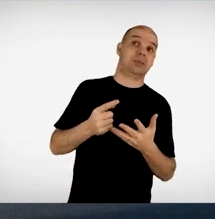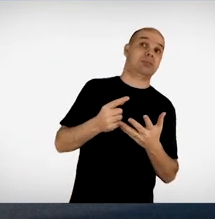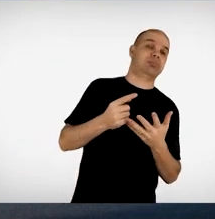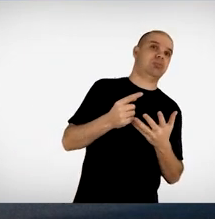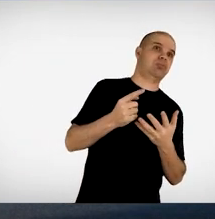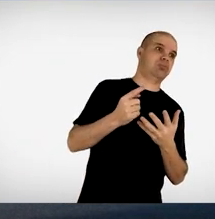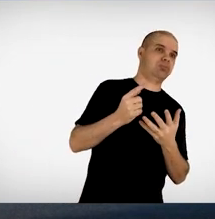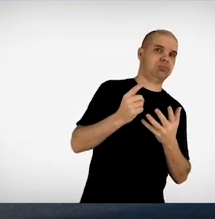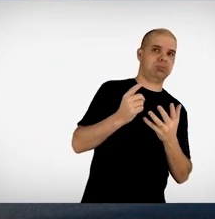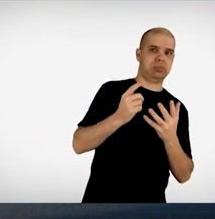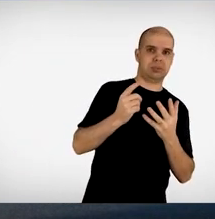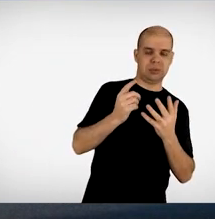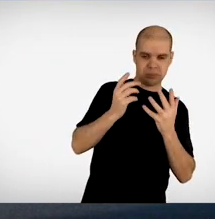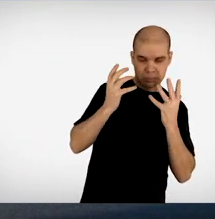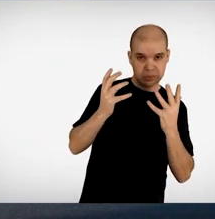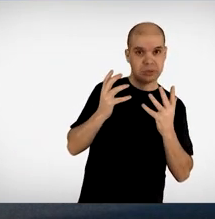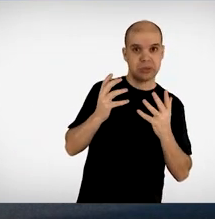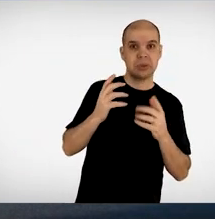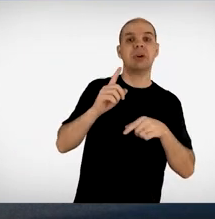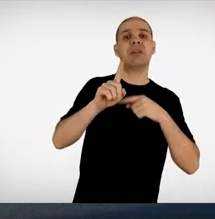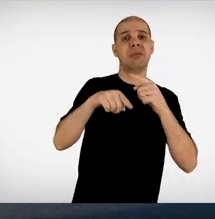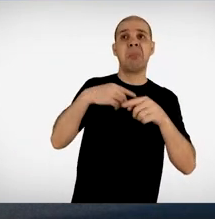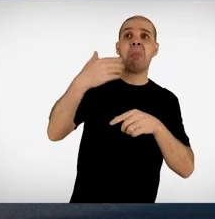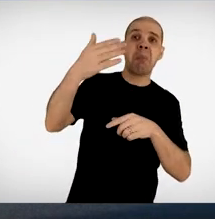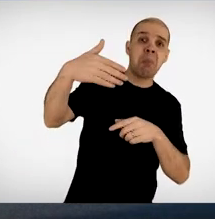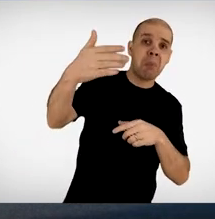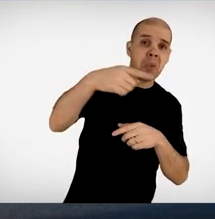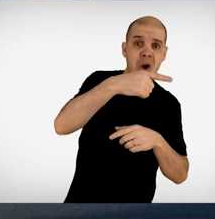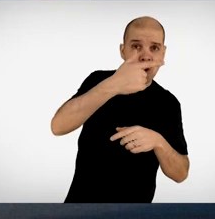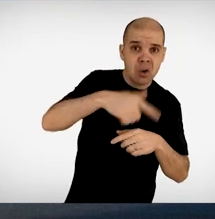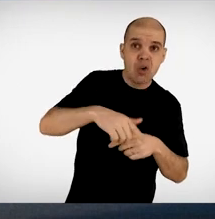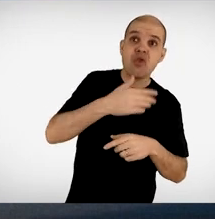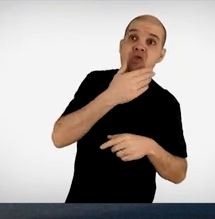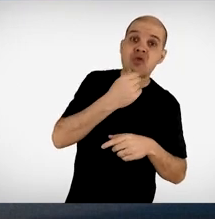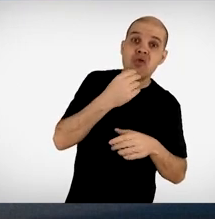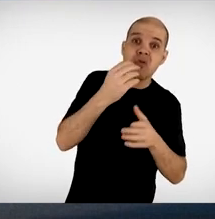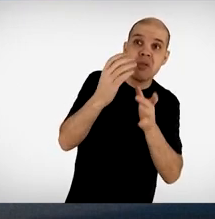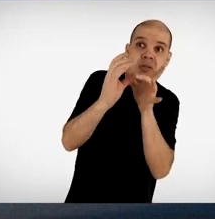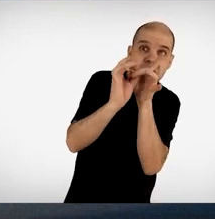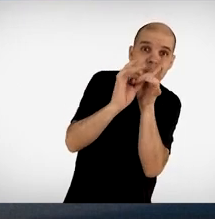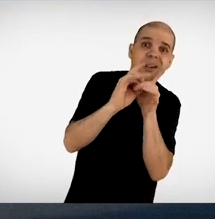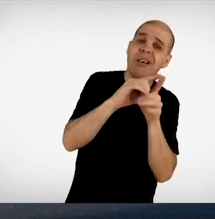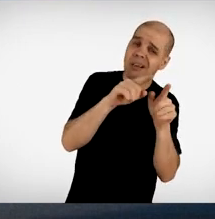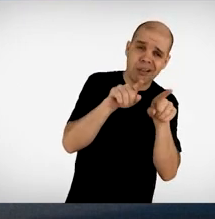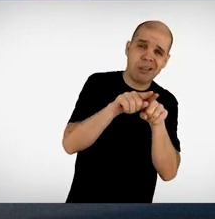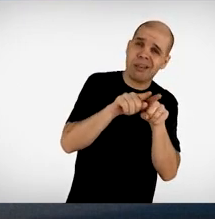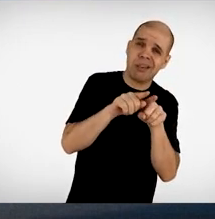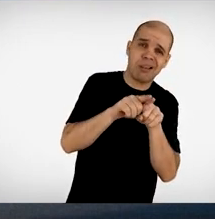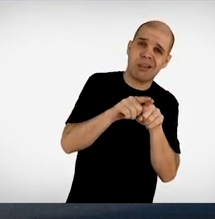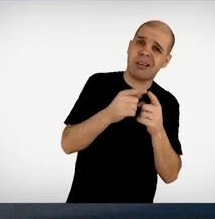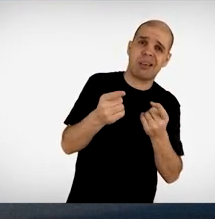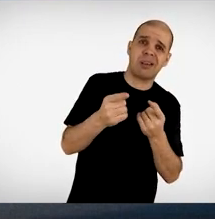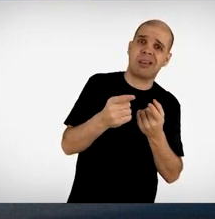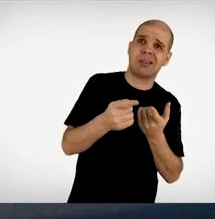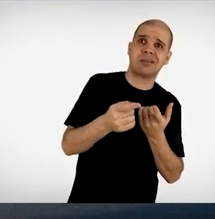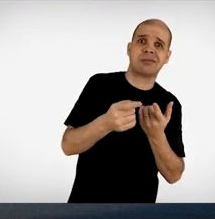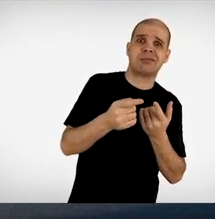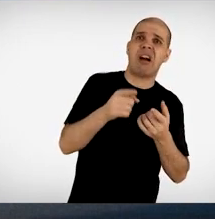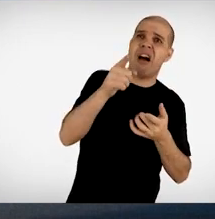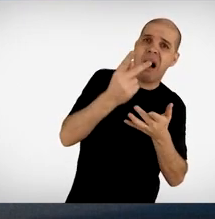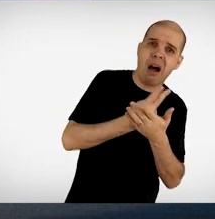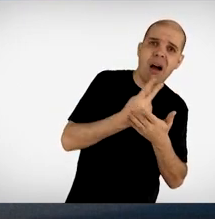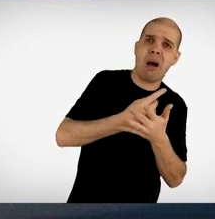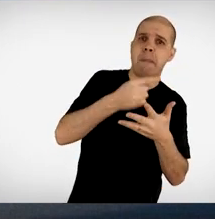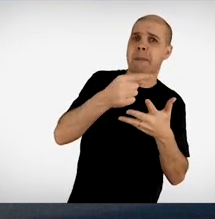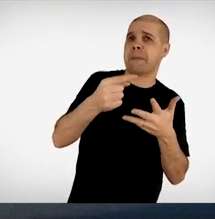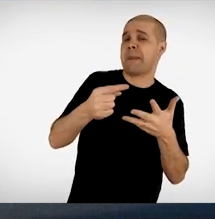ali também entra a questão da morte, da passagem do tempo, do que é irreversível. E é por isso que esse filme não pode ser uma